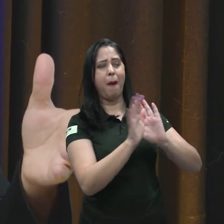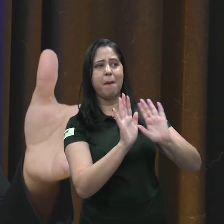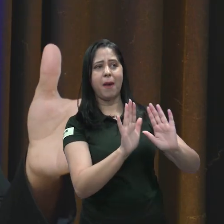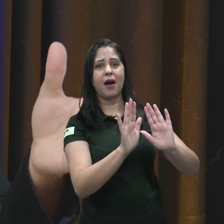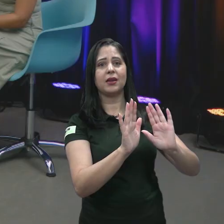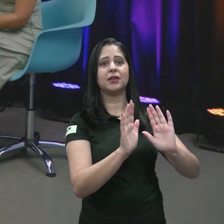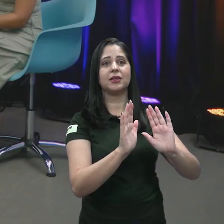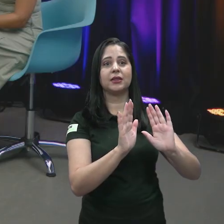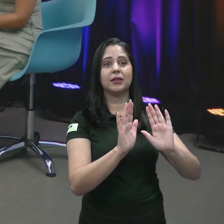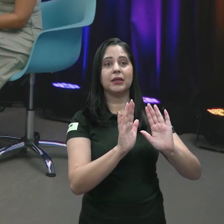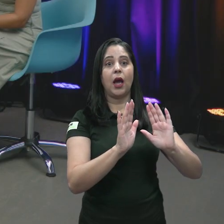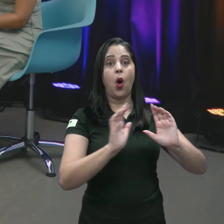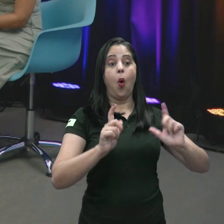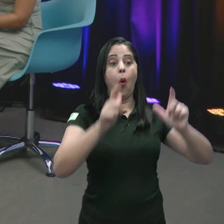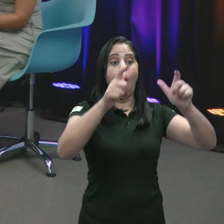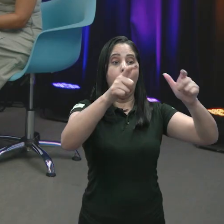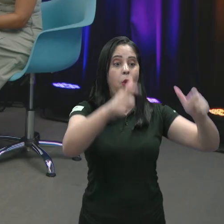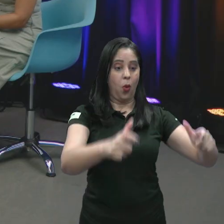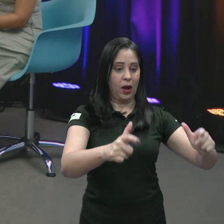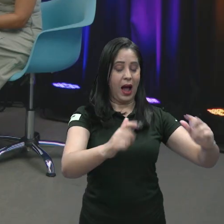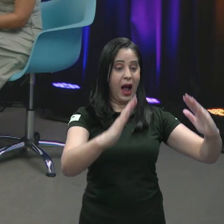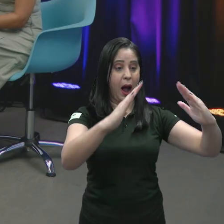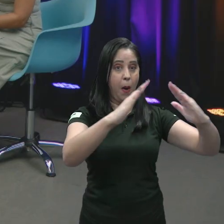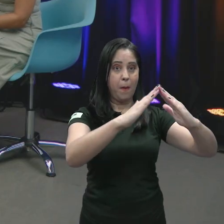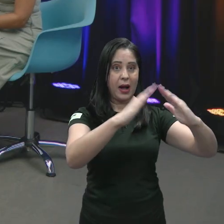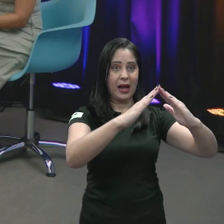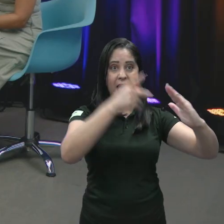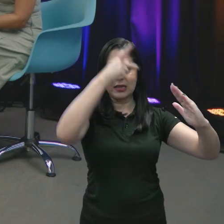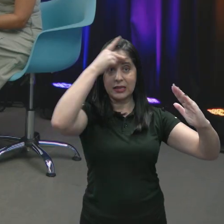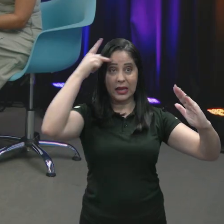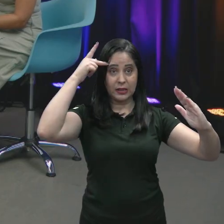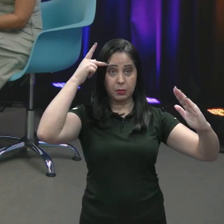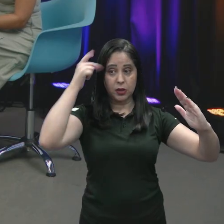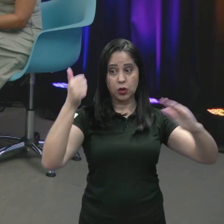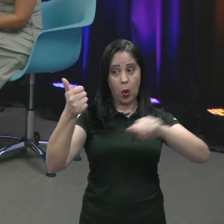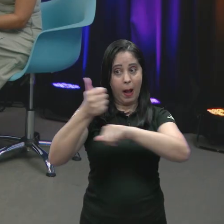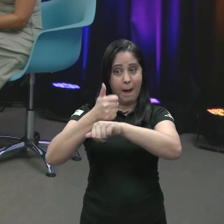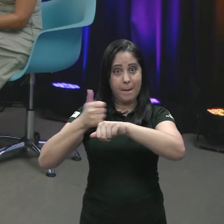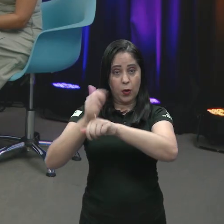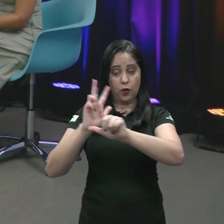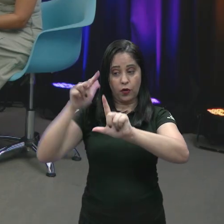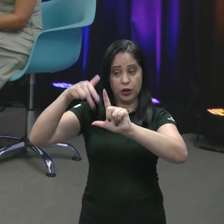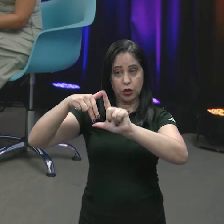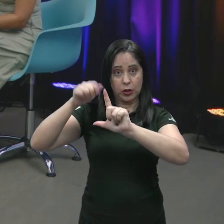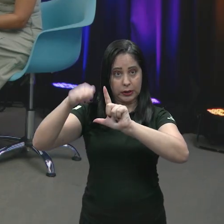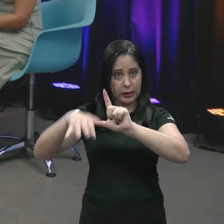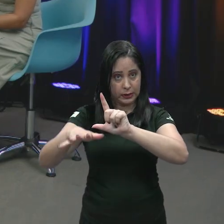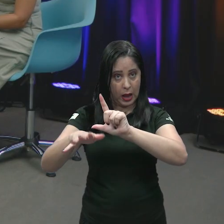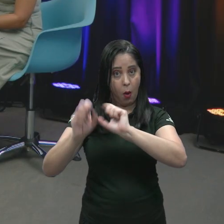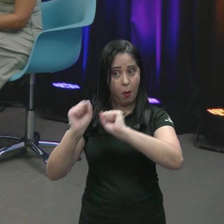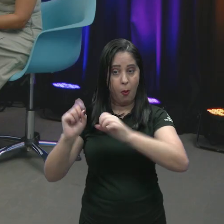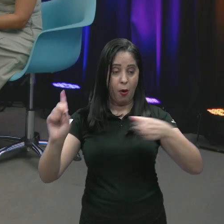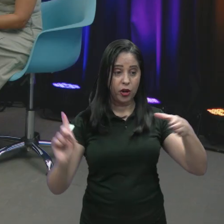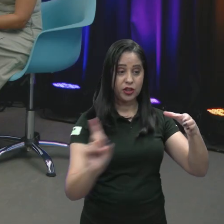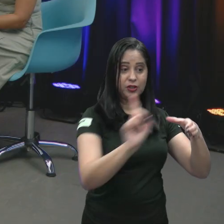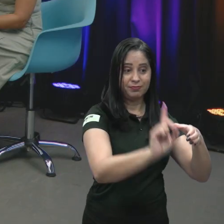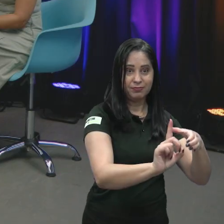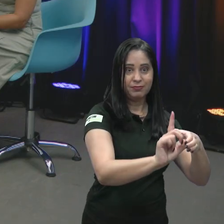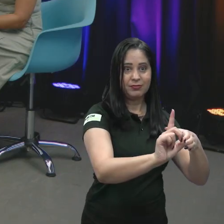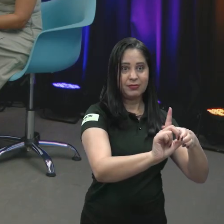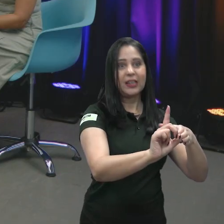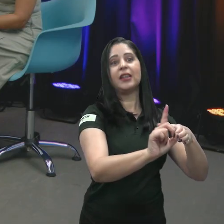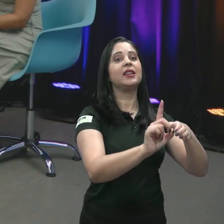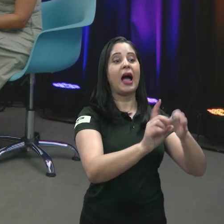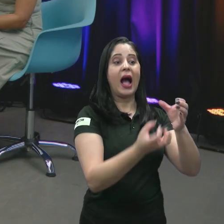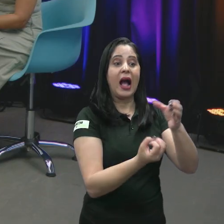de conteúdo digital, uma Content House. Então, a gente chama isso de Phygital, onde a gente vai integrar esses dois universos dentro de um